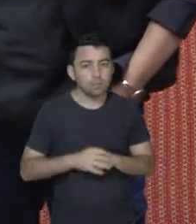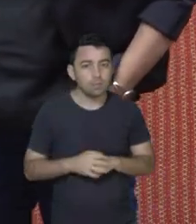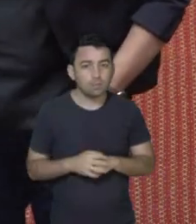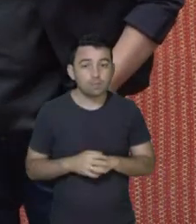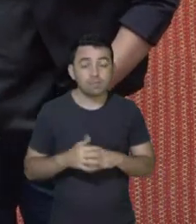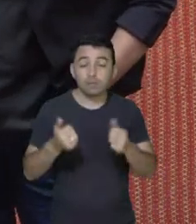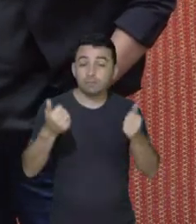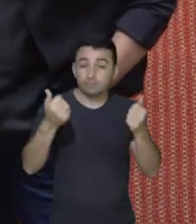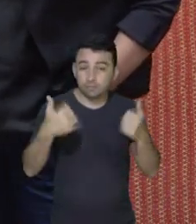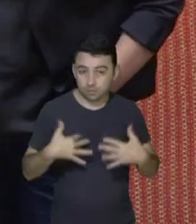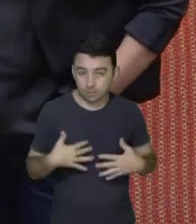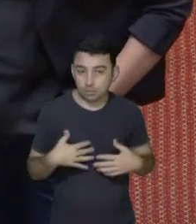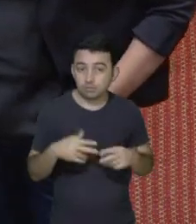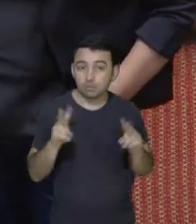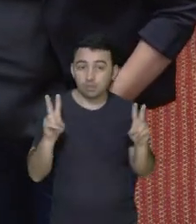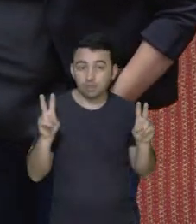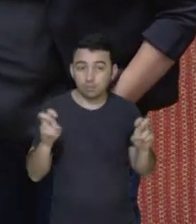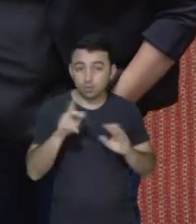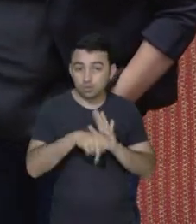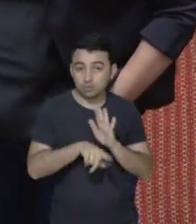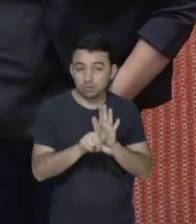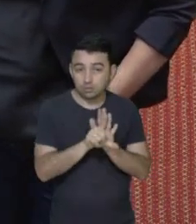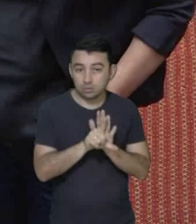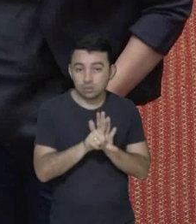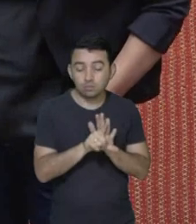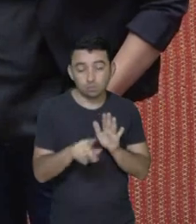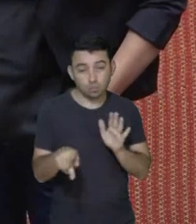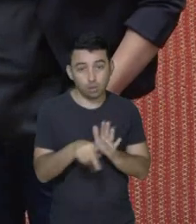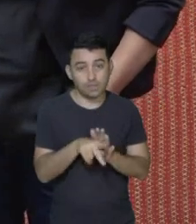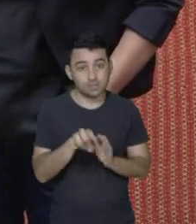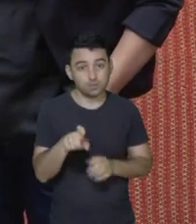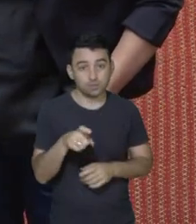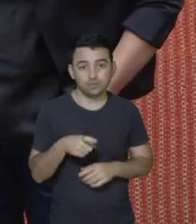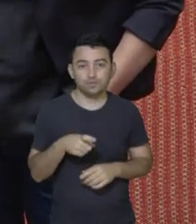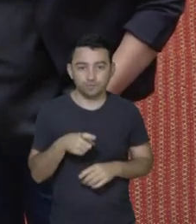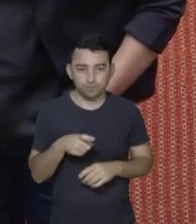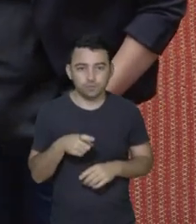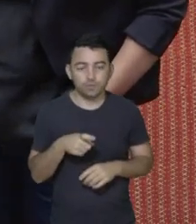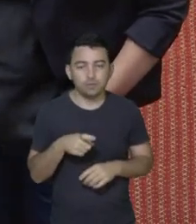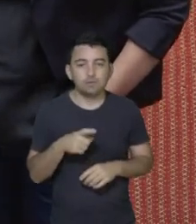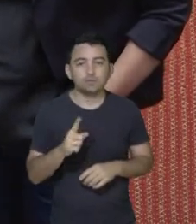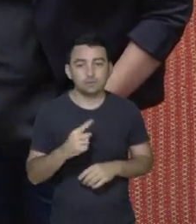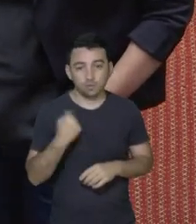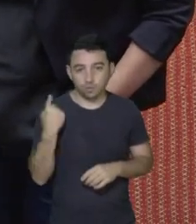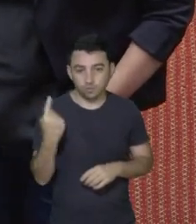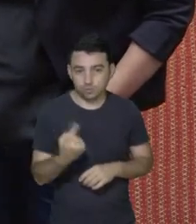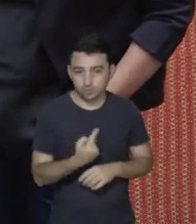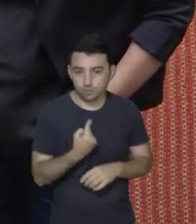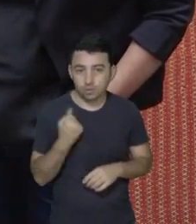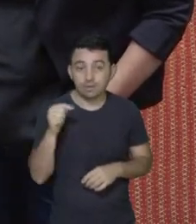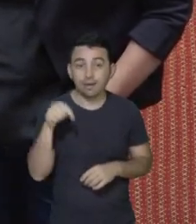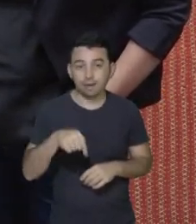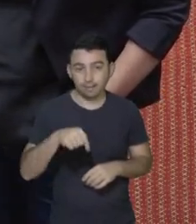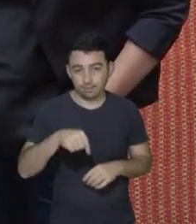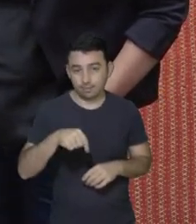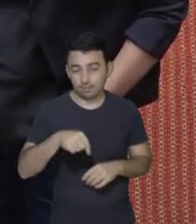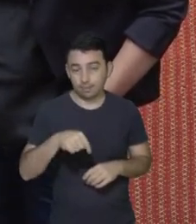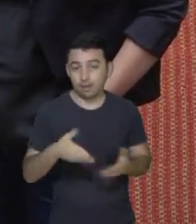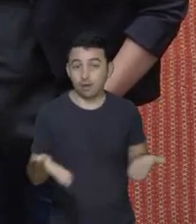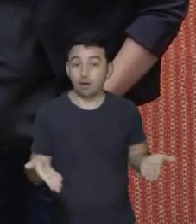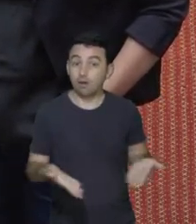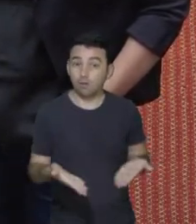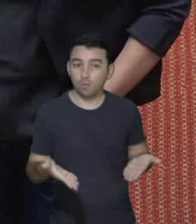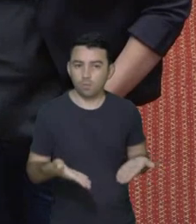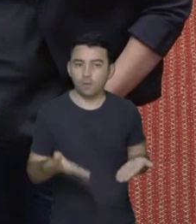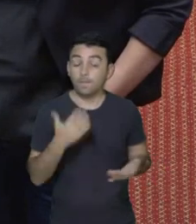Explicar de que se trata de um projeto de origem do Executivo. Nós estamos aqui fazendo